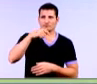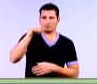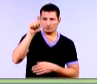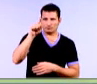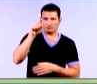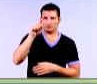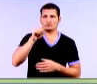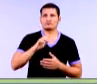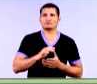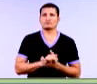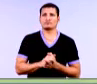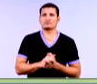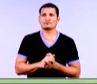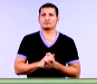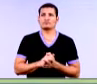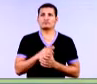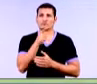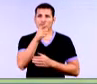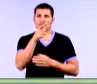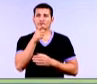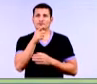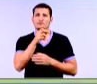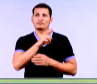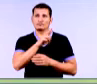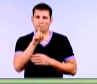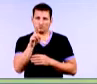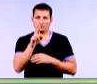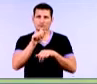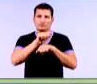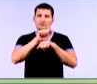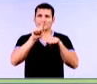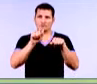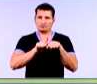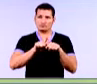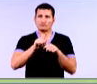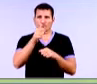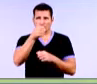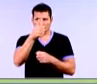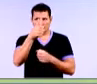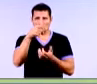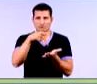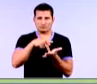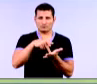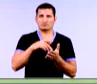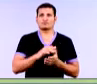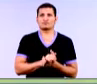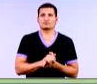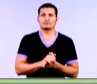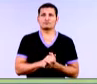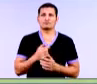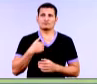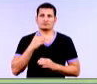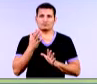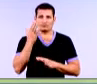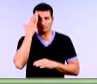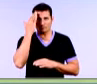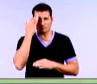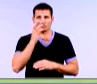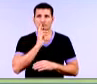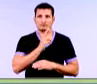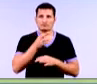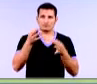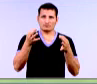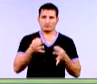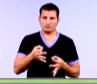acentuação para que ele fosse um nome de algoritmo válido. E, obviamente, como eu já sei a minha resposta